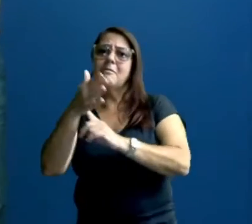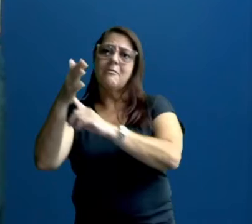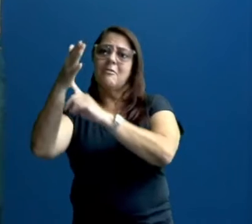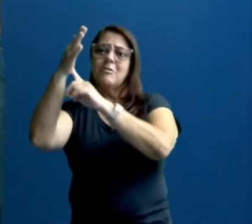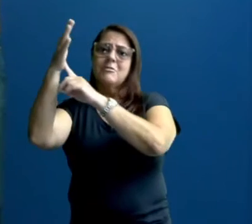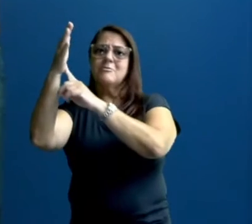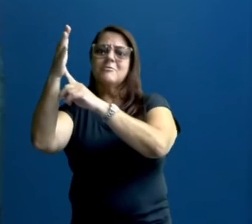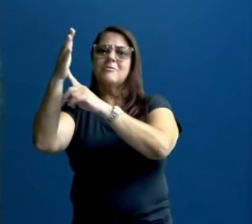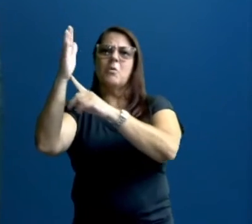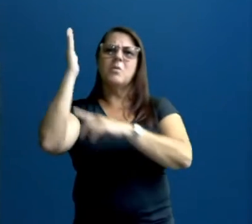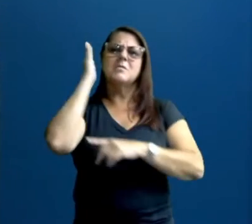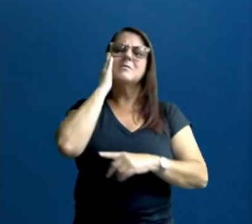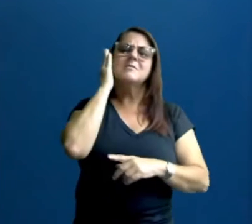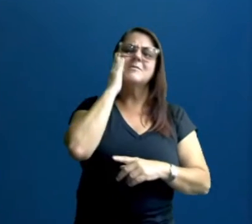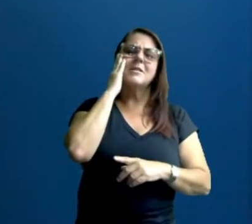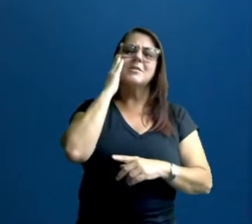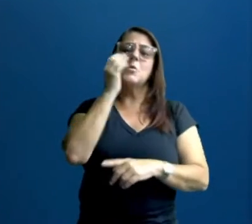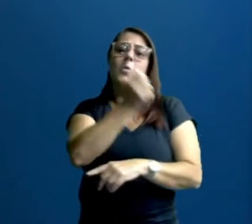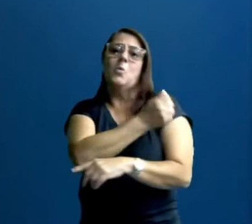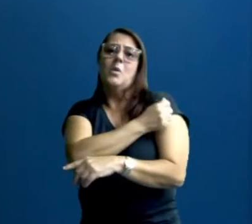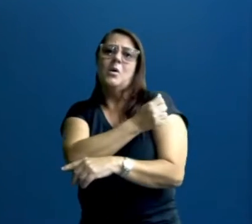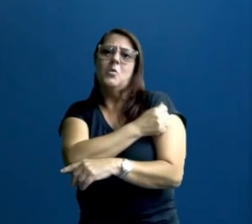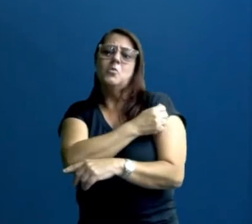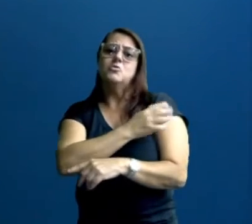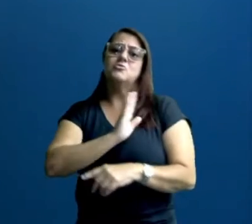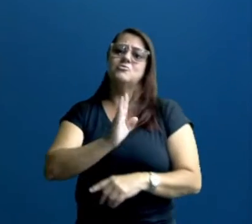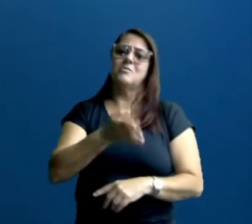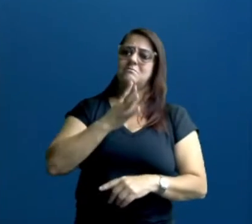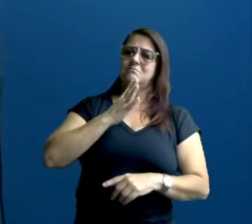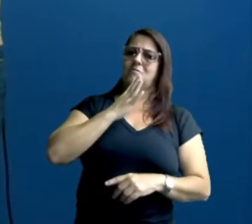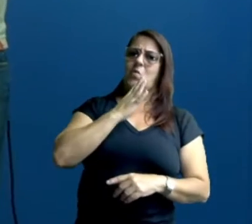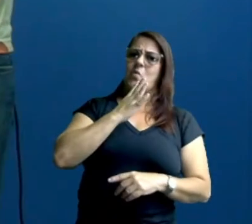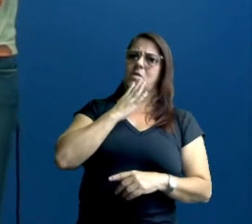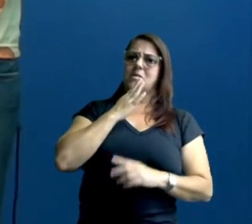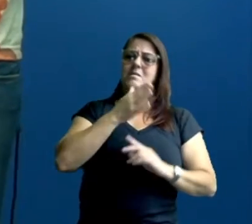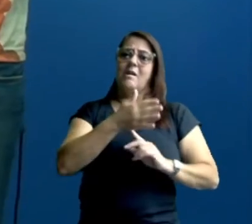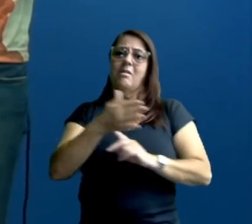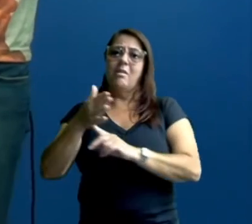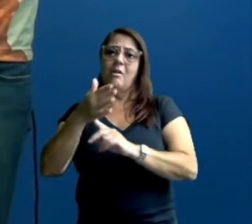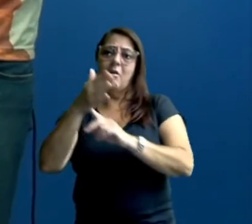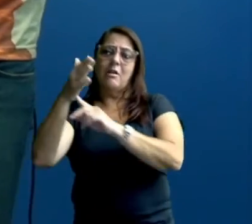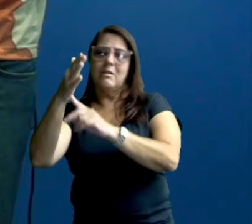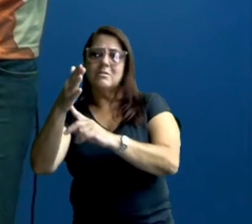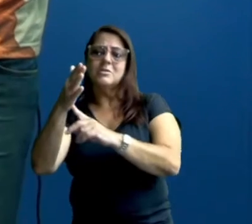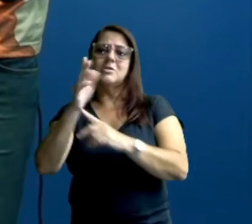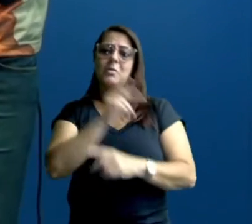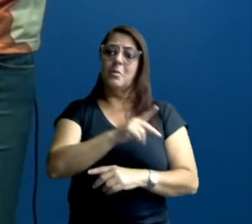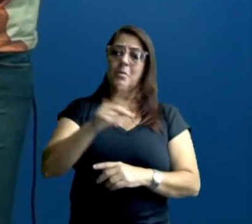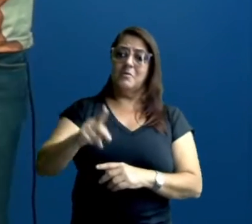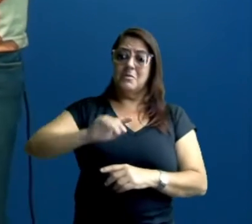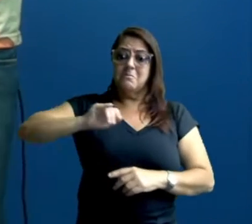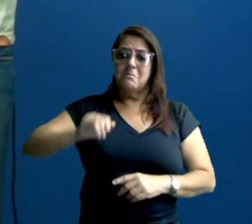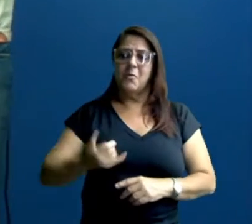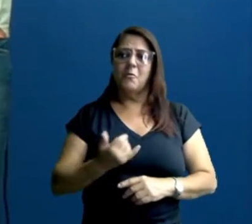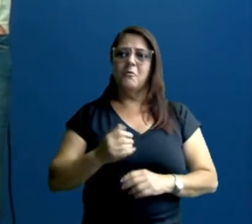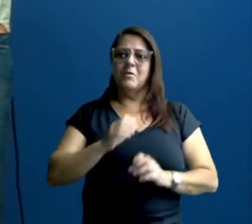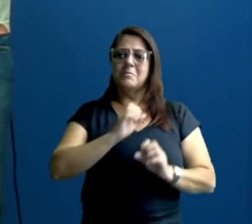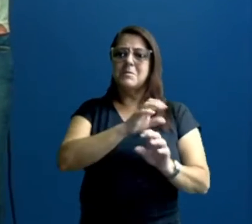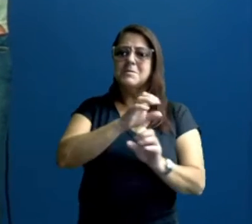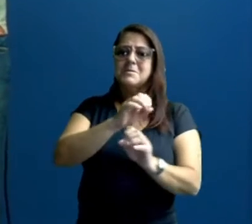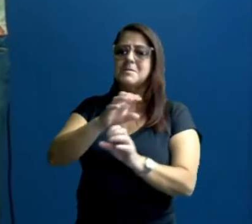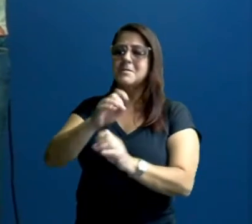gente entende que esse aluno ele já traz essa bagagem, a gente consegue aplicar as melhores metodologias para que